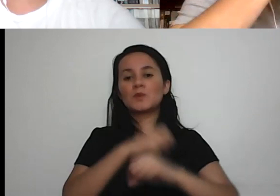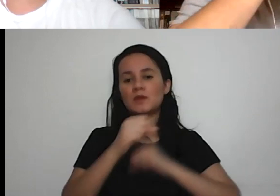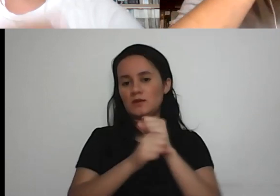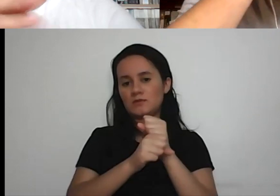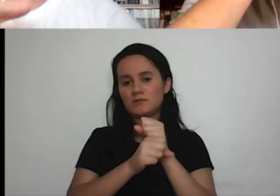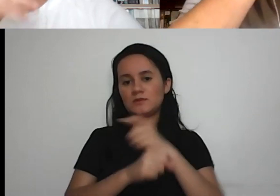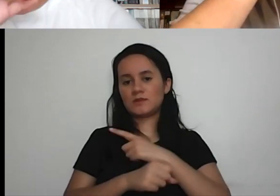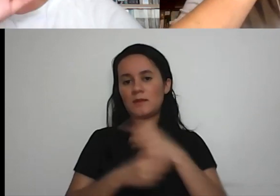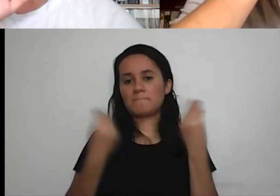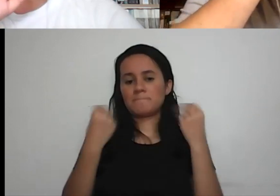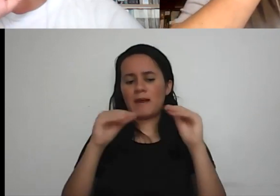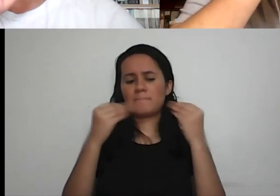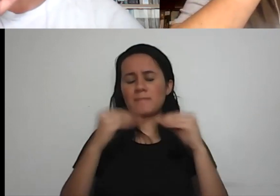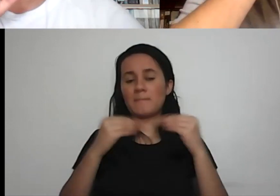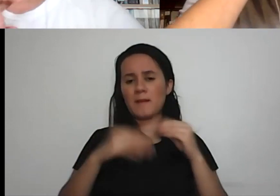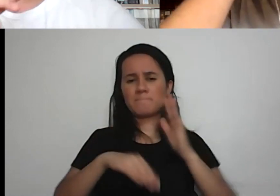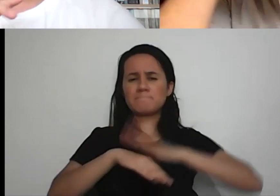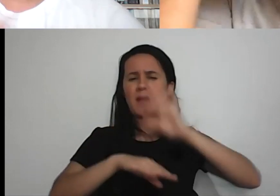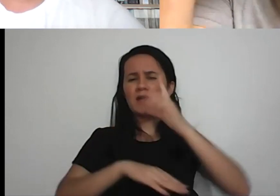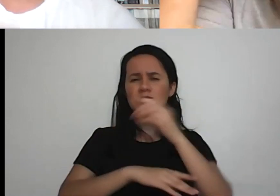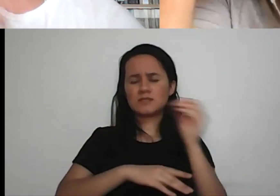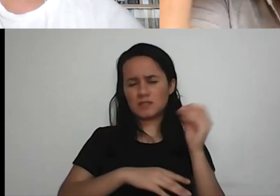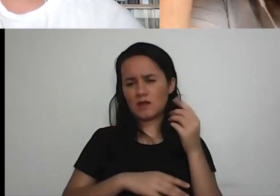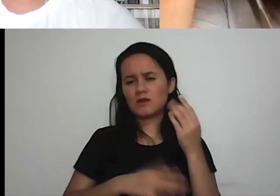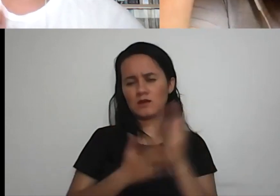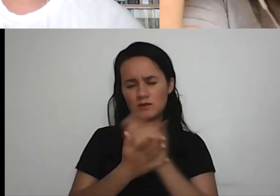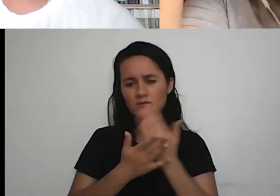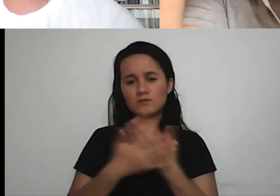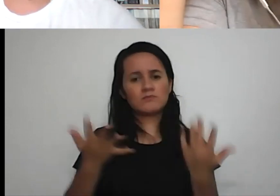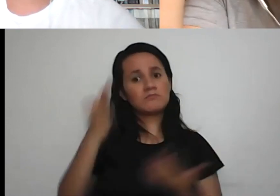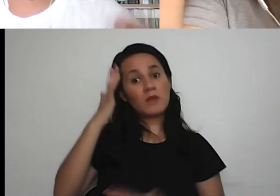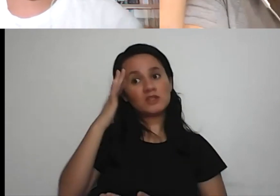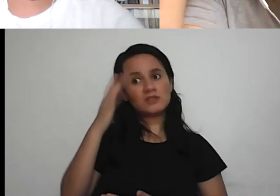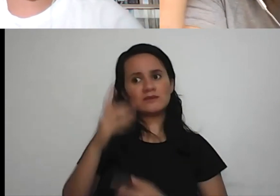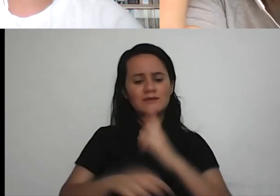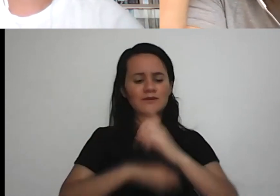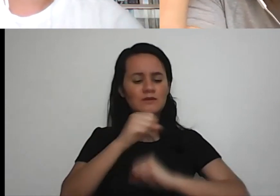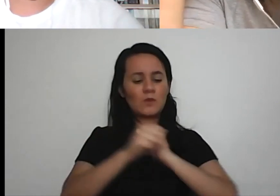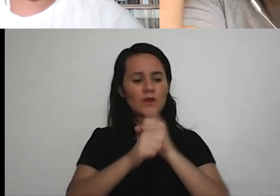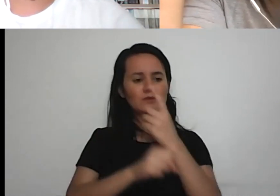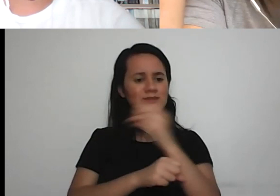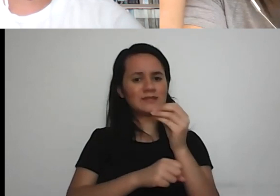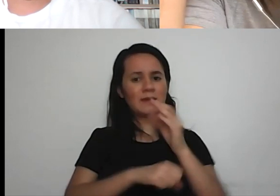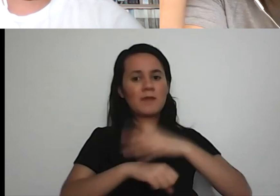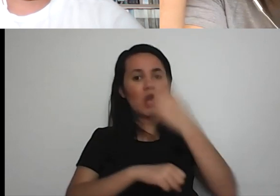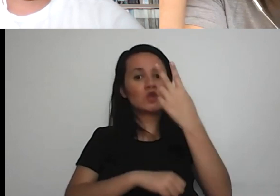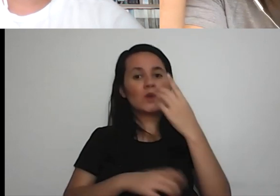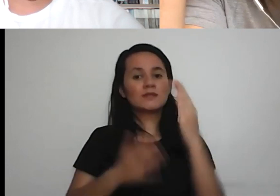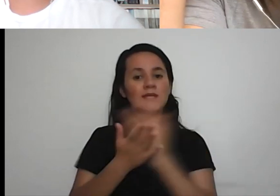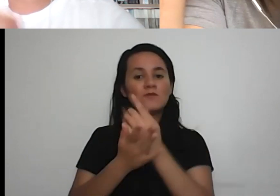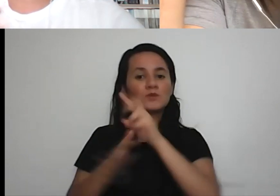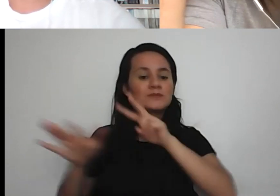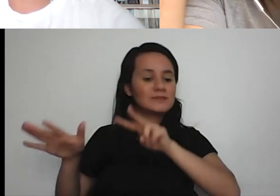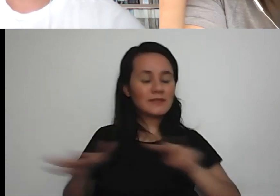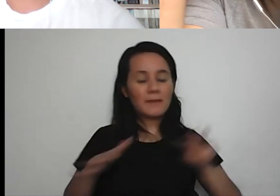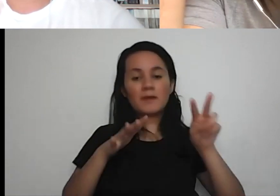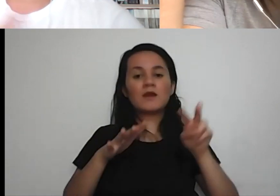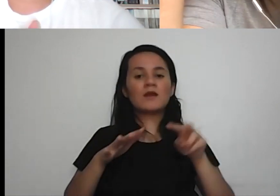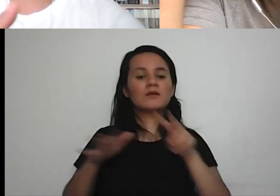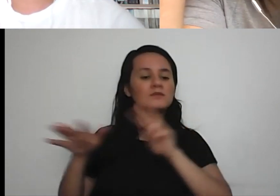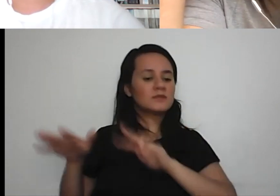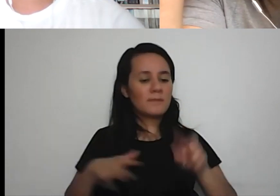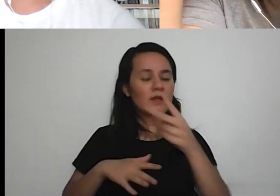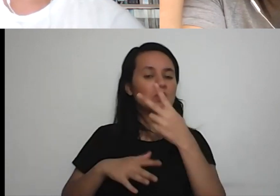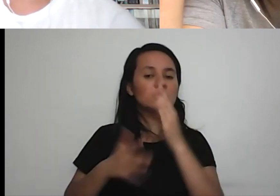lançado nesses anos, bem mais de 100, né? Então, imagina, mais de 100 livros por ano, são 2 livros por semana, e todos nessa lógica